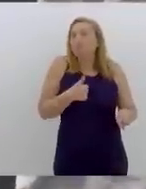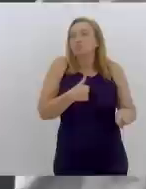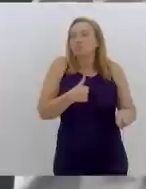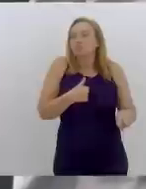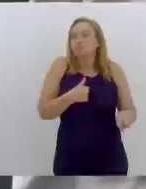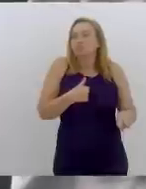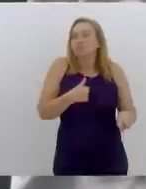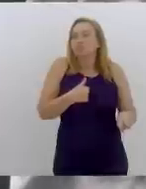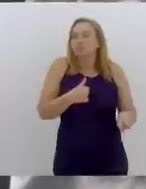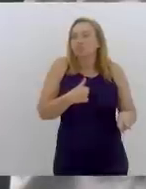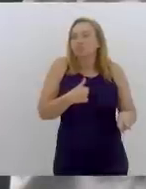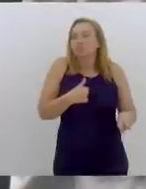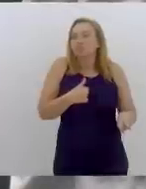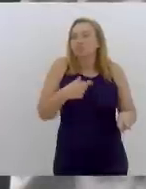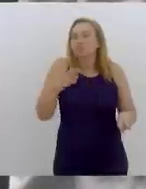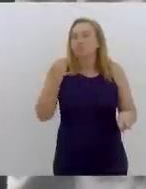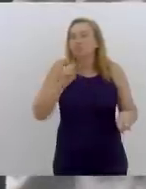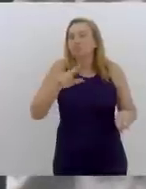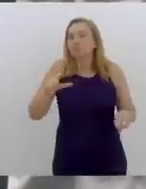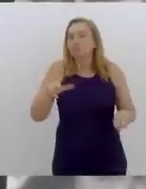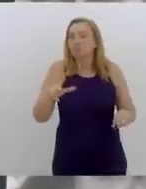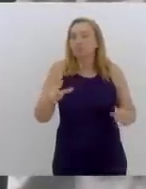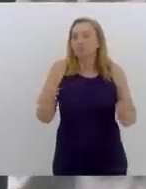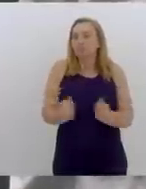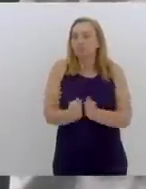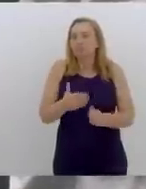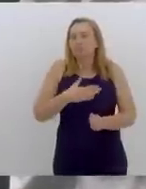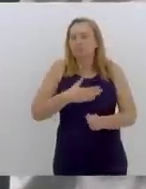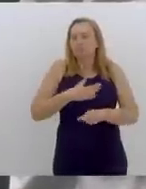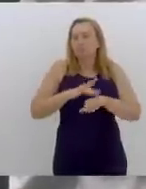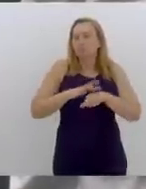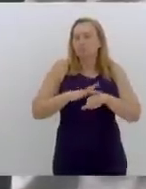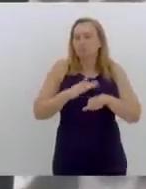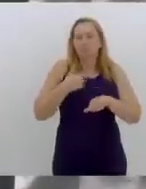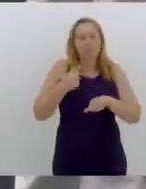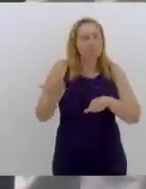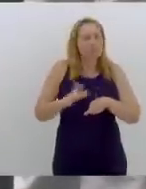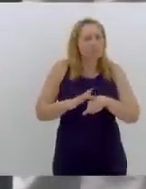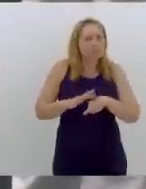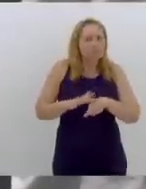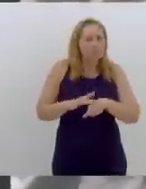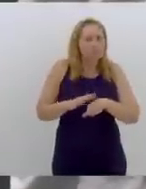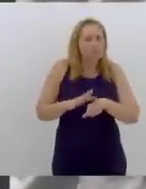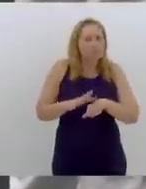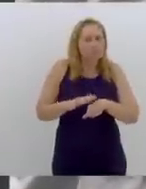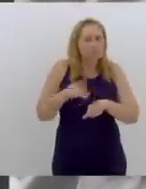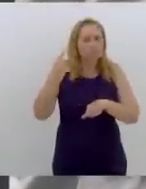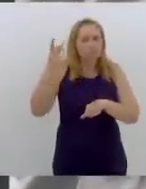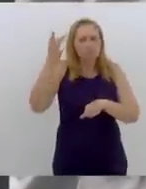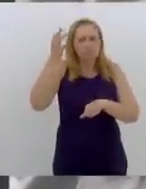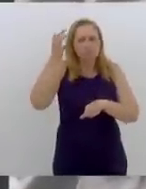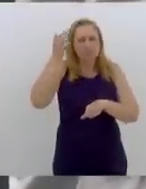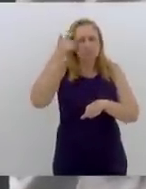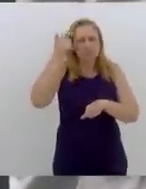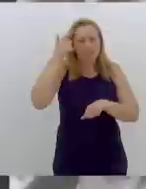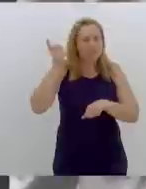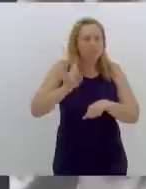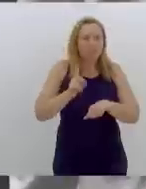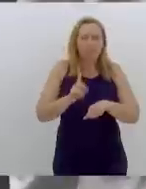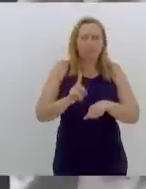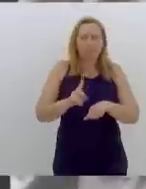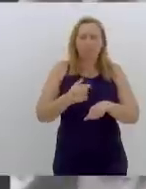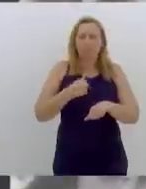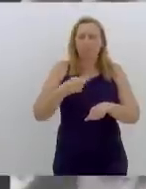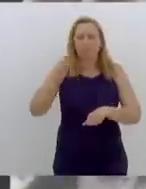passava nenhum Coronel queria ficar comigo porque eu estava doente e a minha doença não é doença mental eu saí do exército eu sou